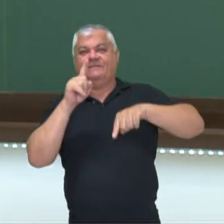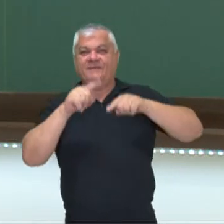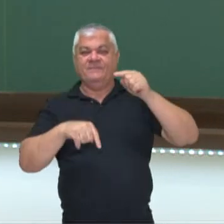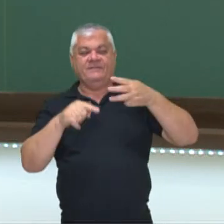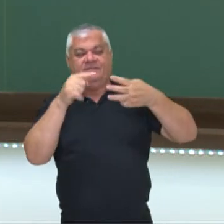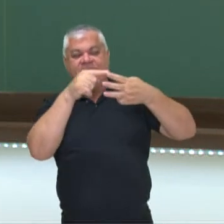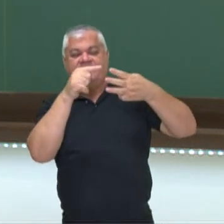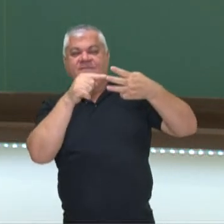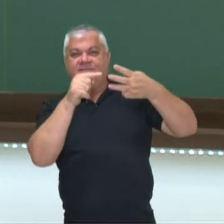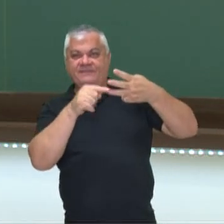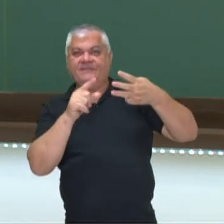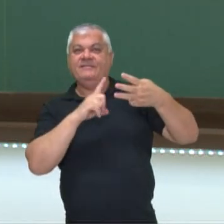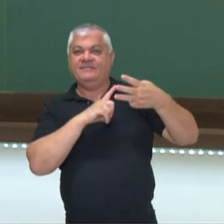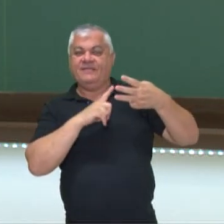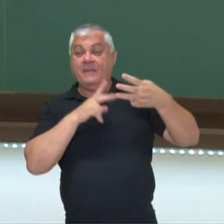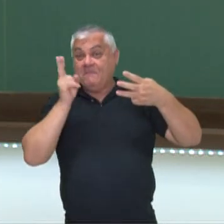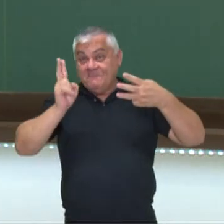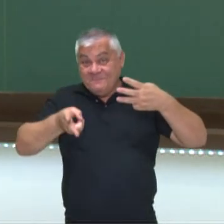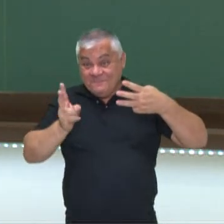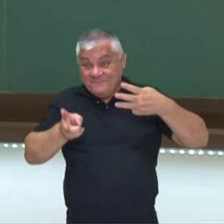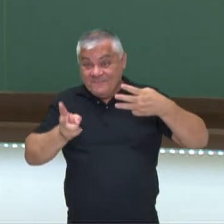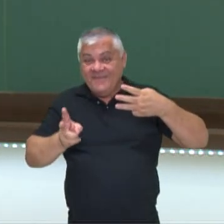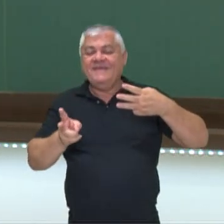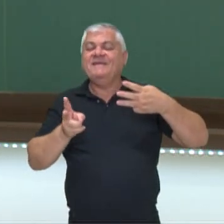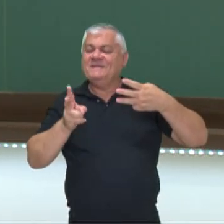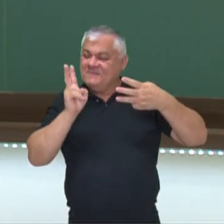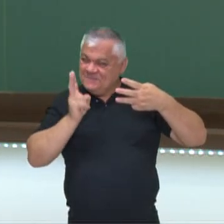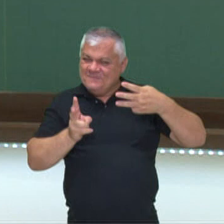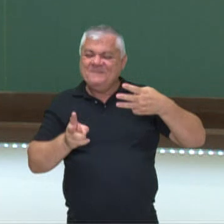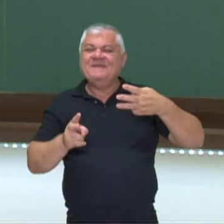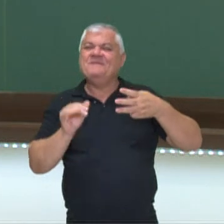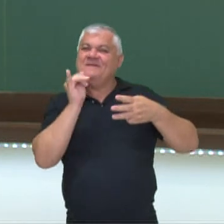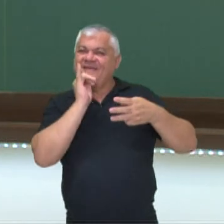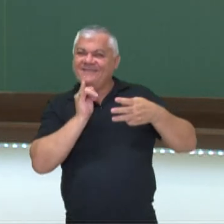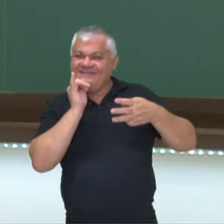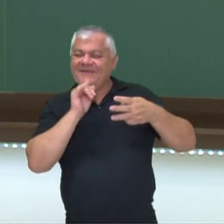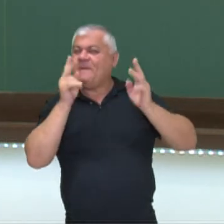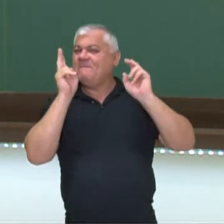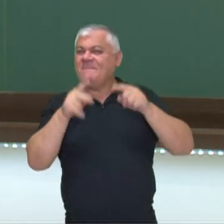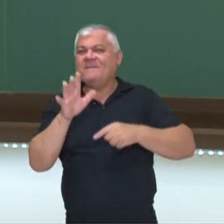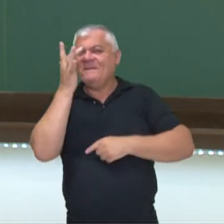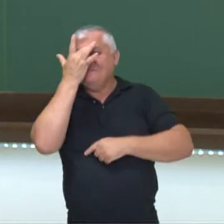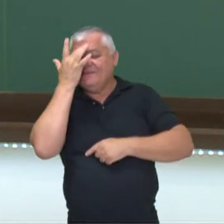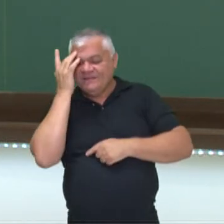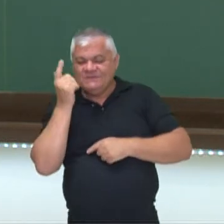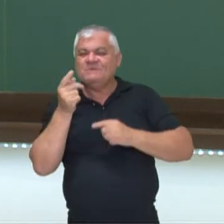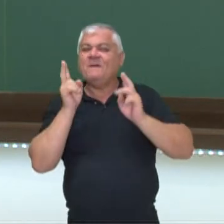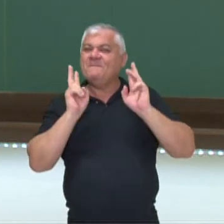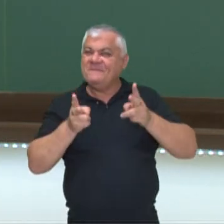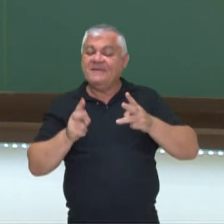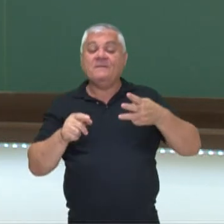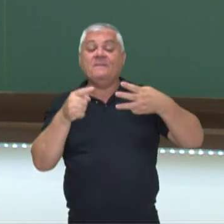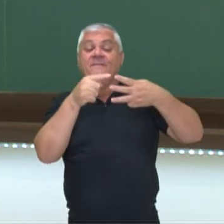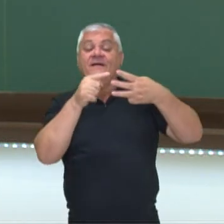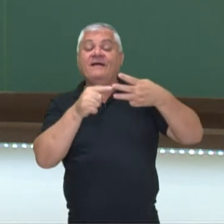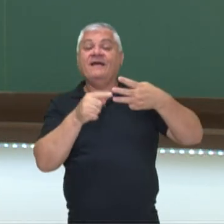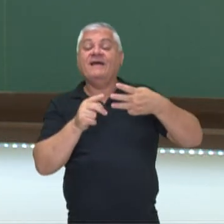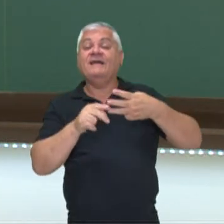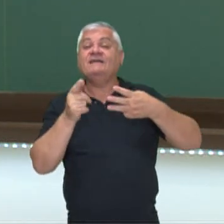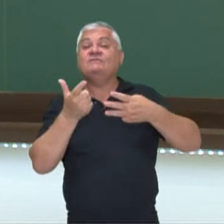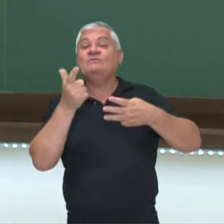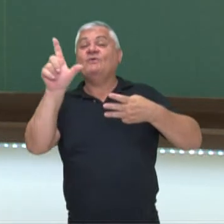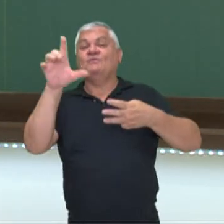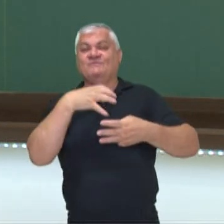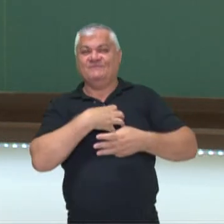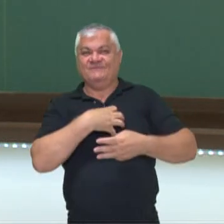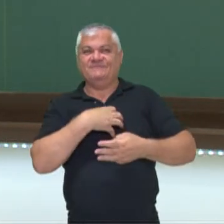3 situações que é a mesma, né? É o mesmo interlocutor, é a mesma mensagem, porém ela é escrita de outra forma.